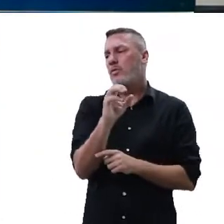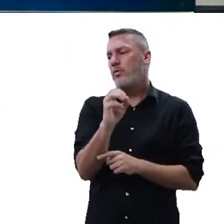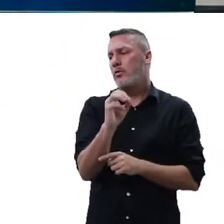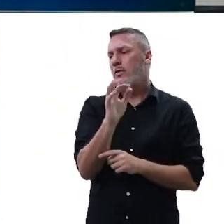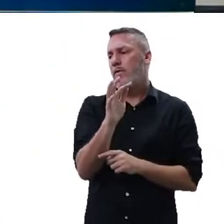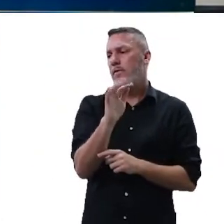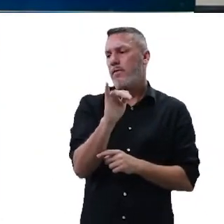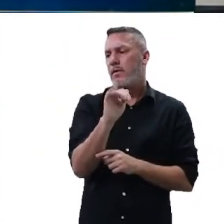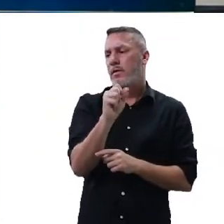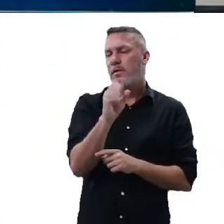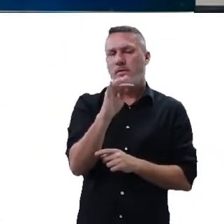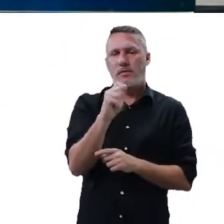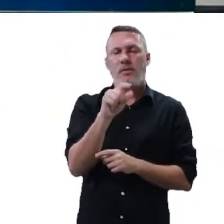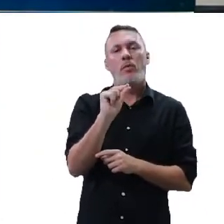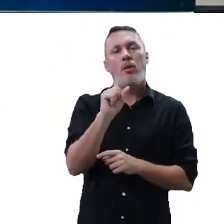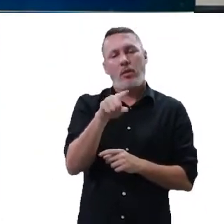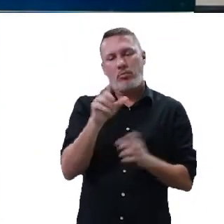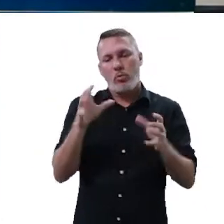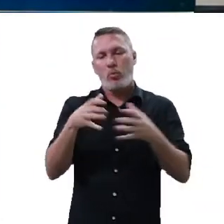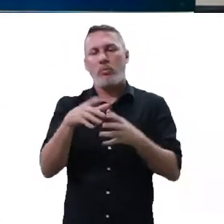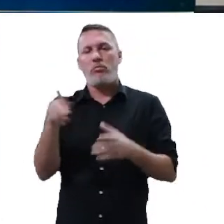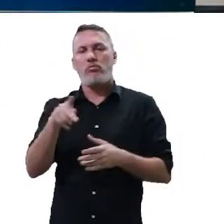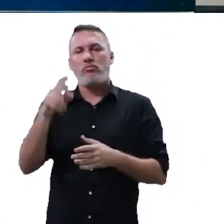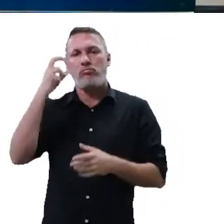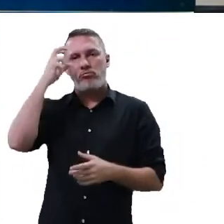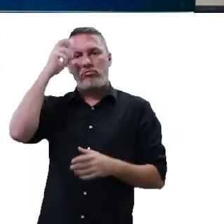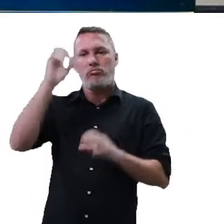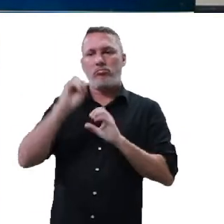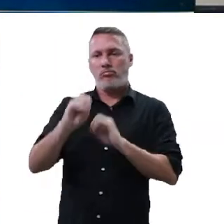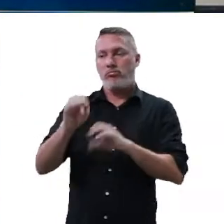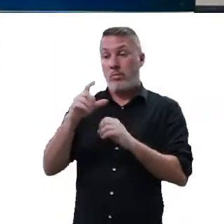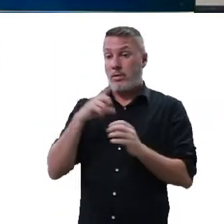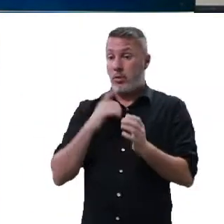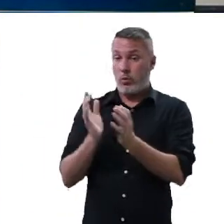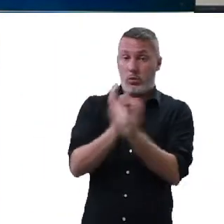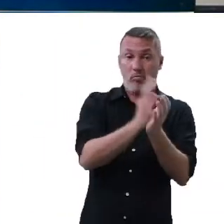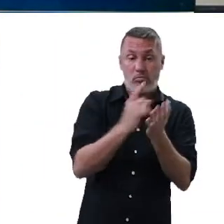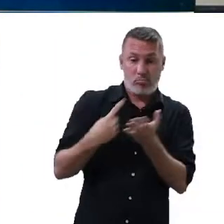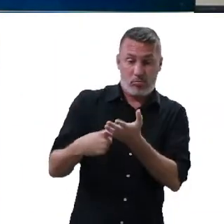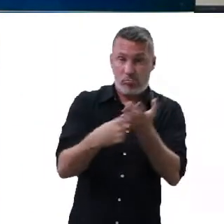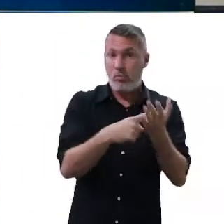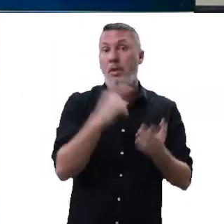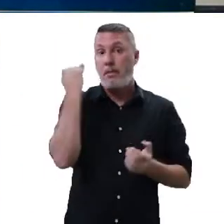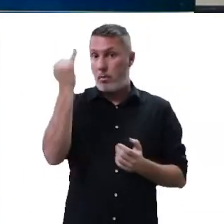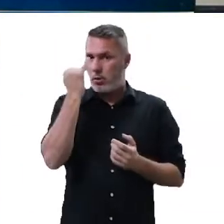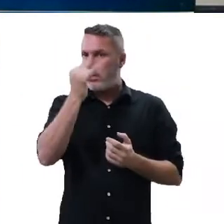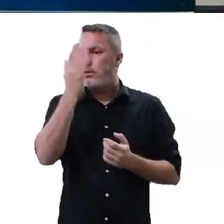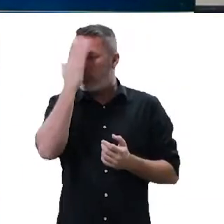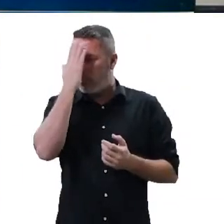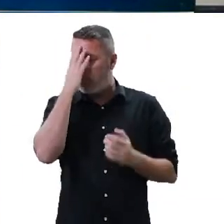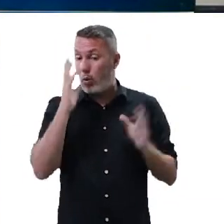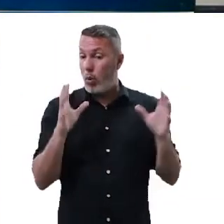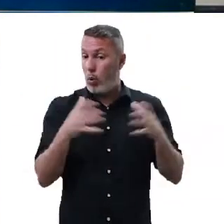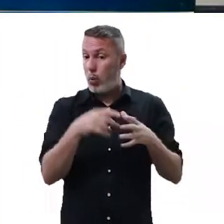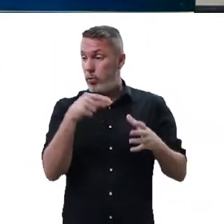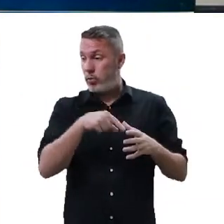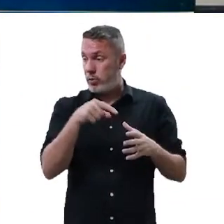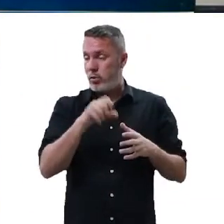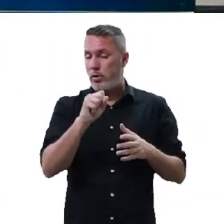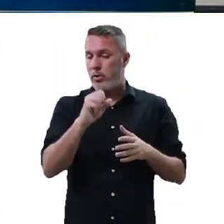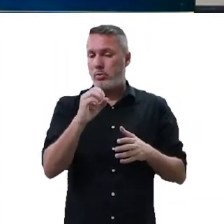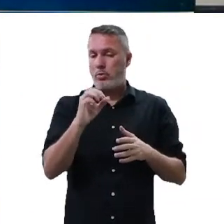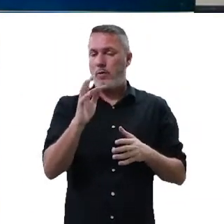Sofista significa, de fato, professor de sabedoria. Então, esses homens portadores de uma eloquência comum, é importante a gente saber isso aqui.